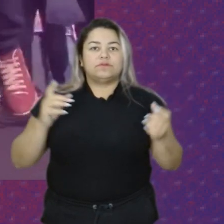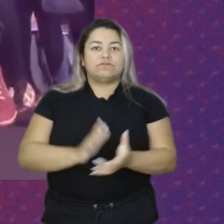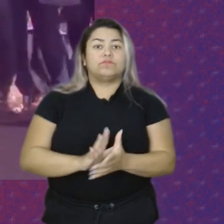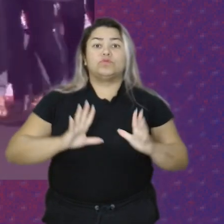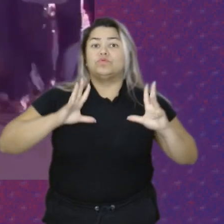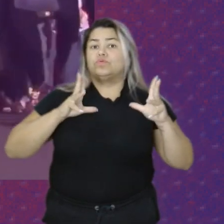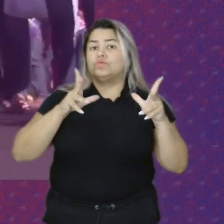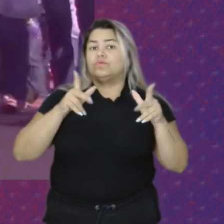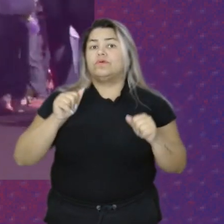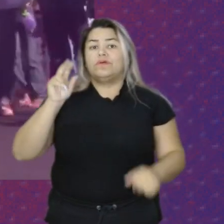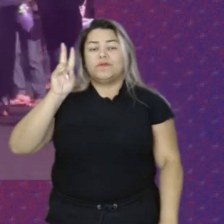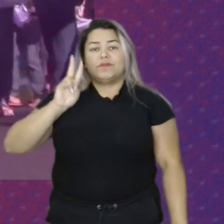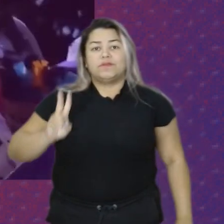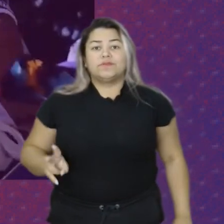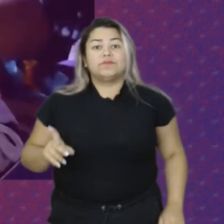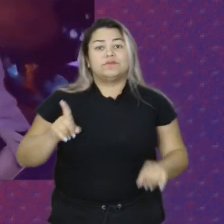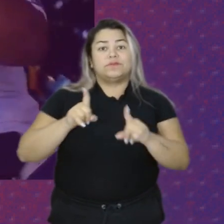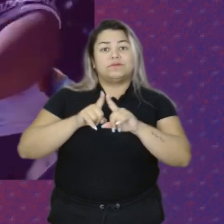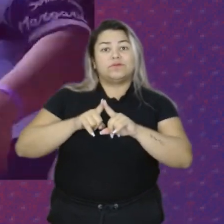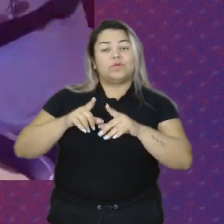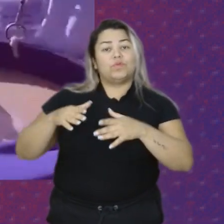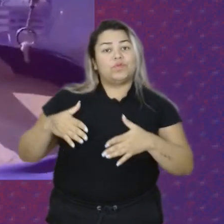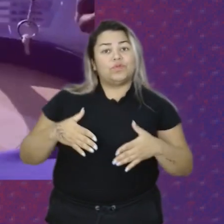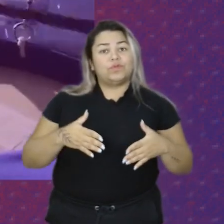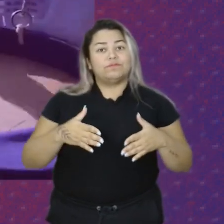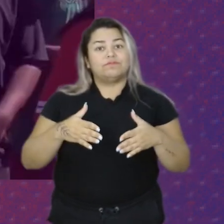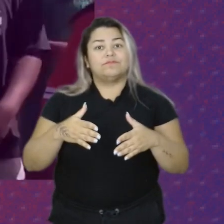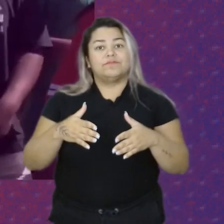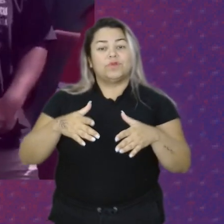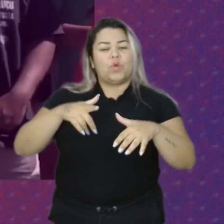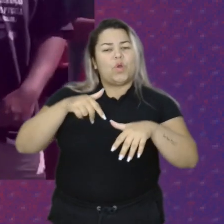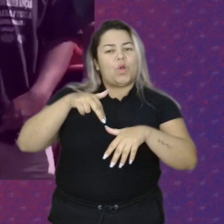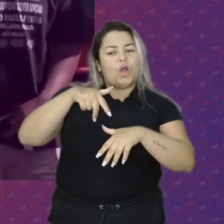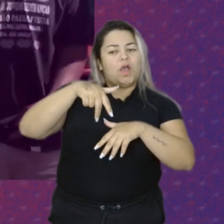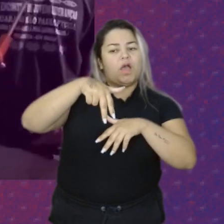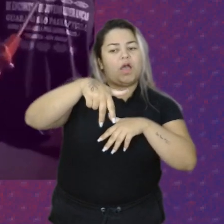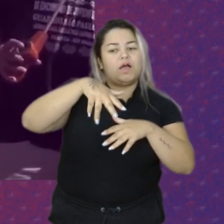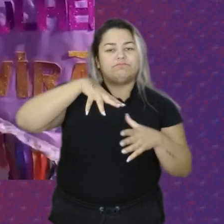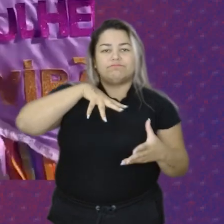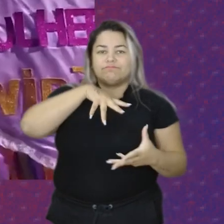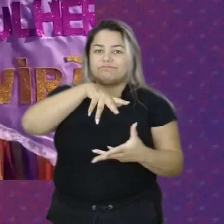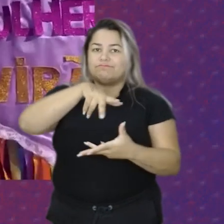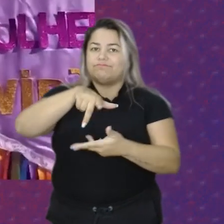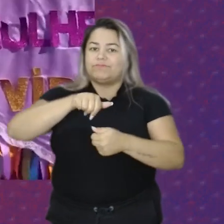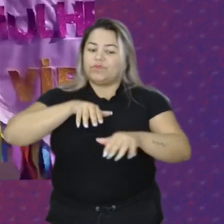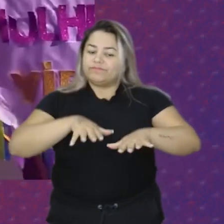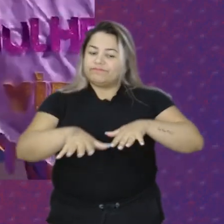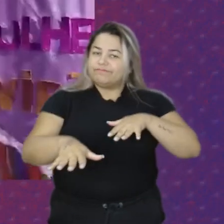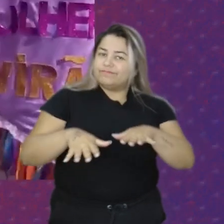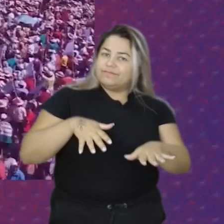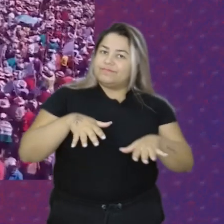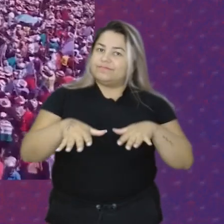Toda vez que eu dou um passo, o mundo sai do lugar.